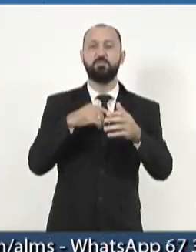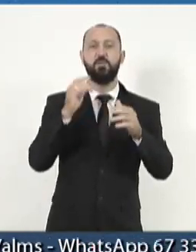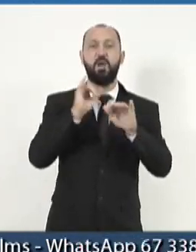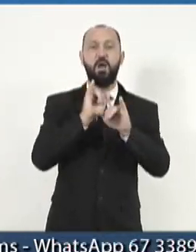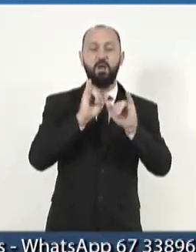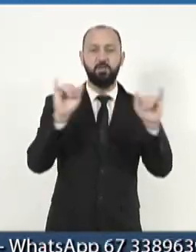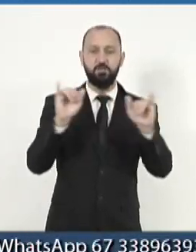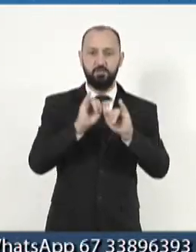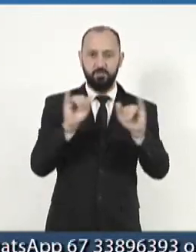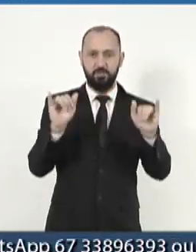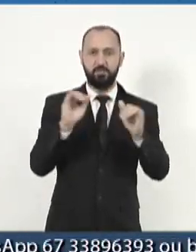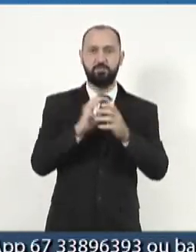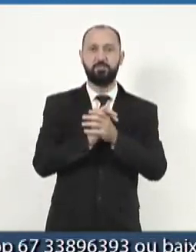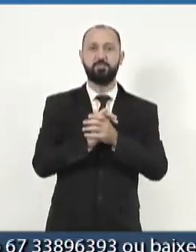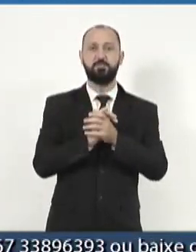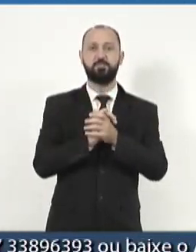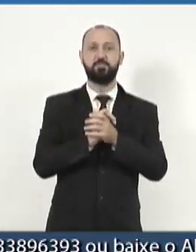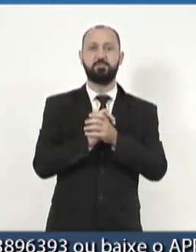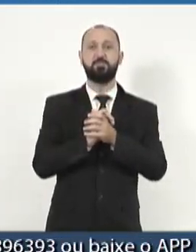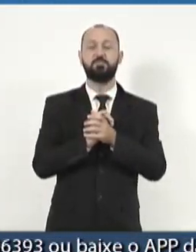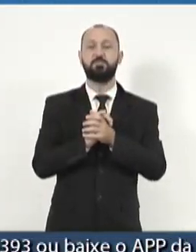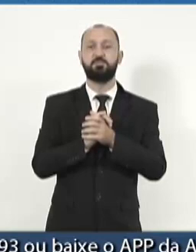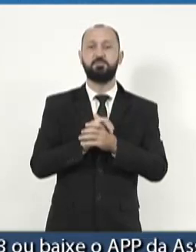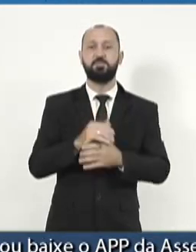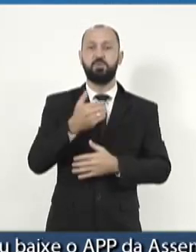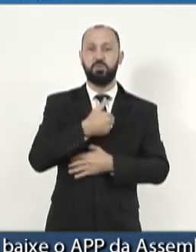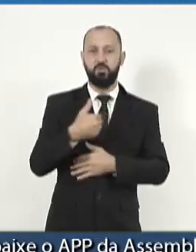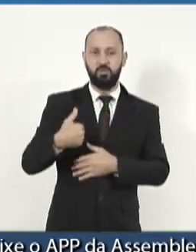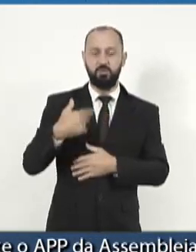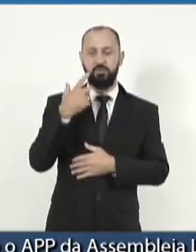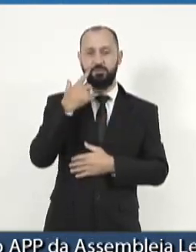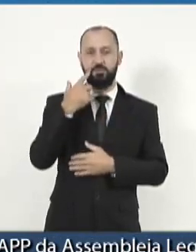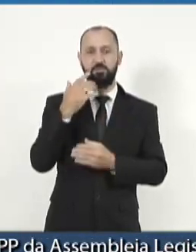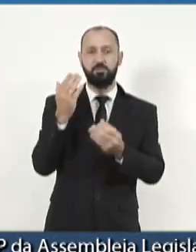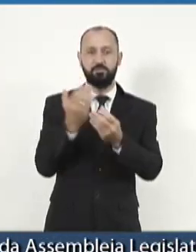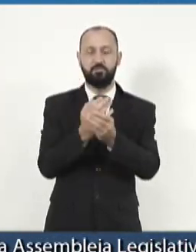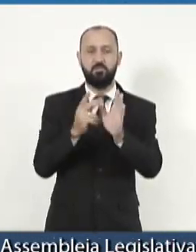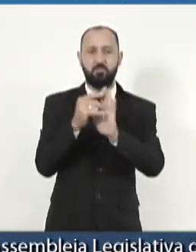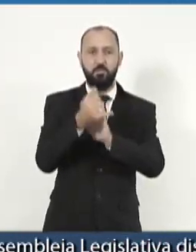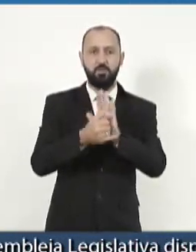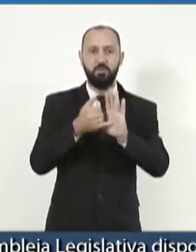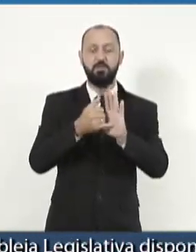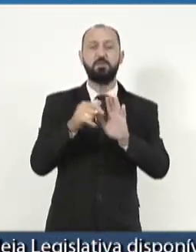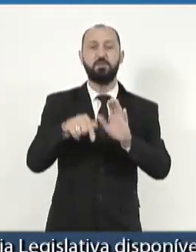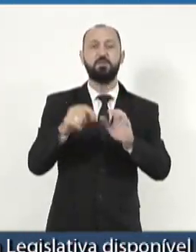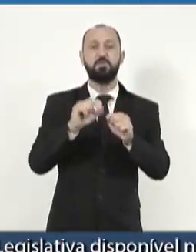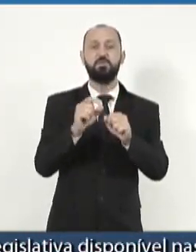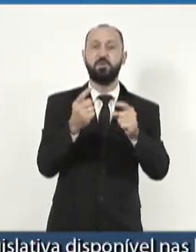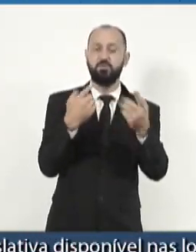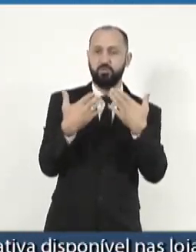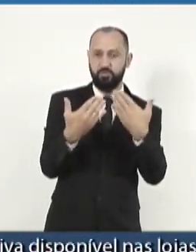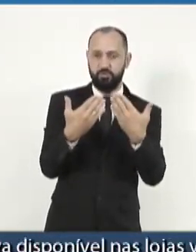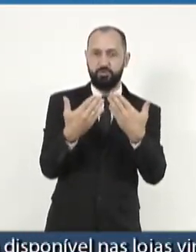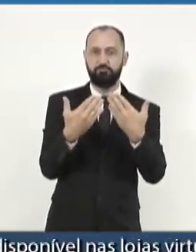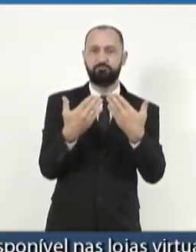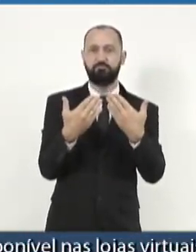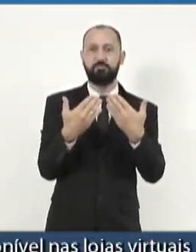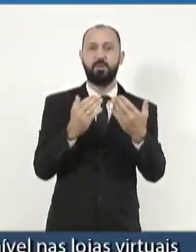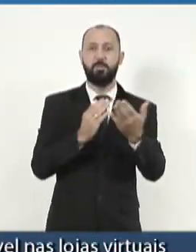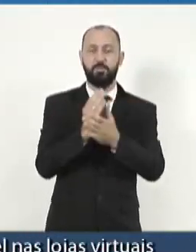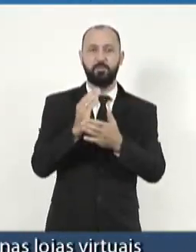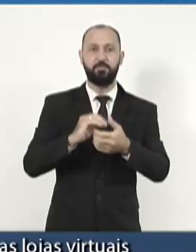as contas fiquem abertas, claras, né, para a sociedade. E o Tribunal de Contas tem